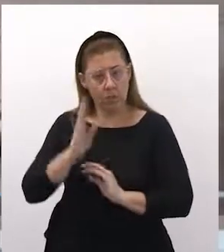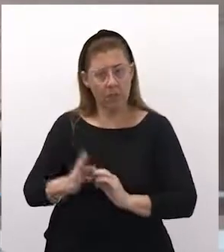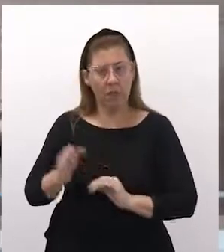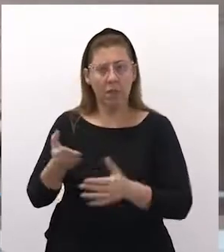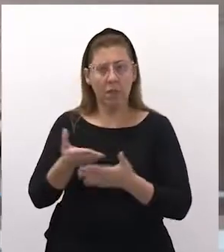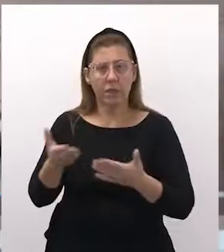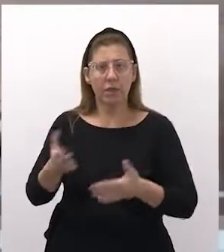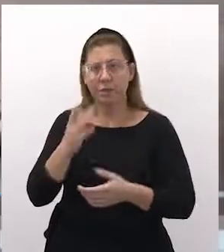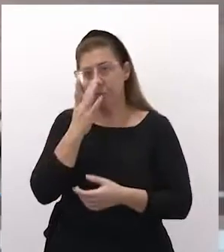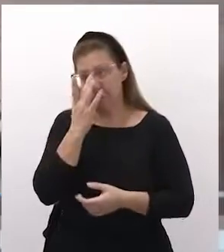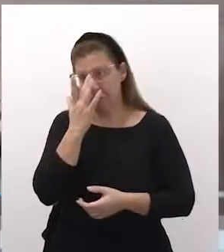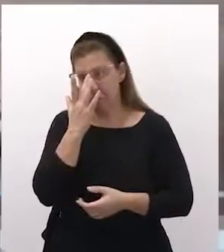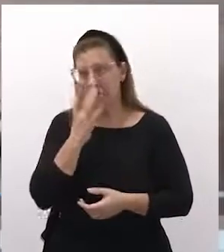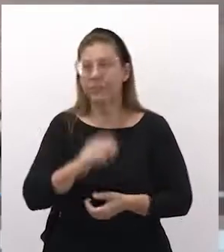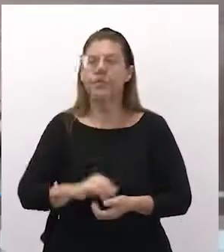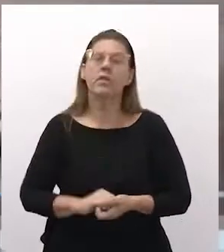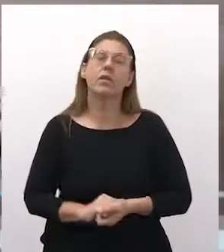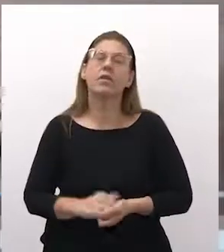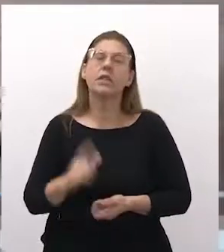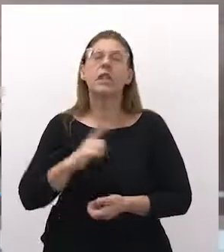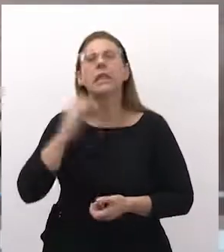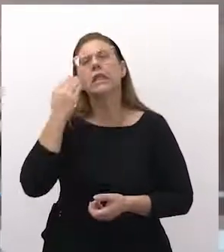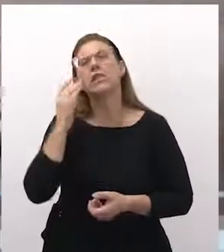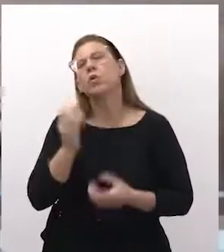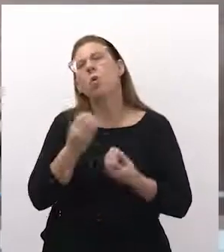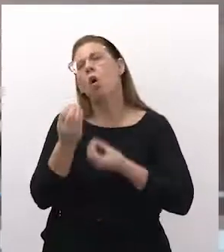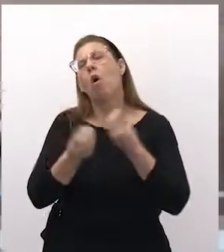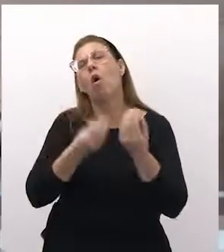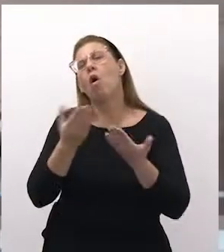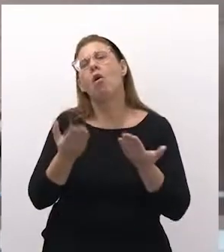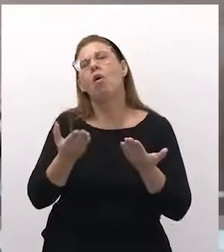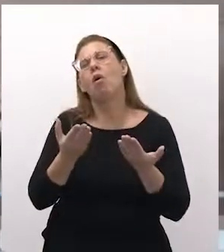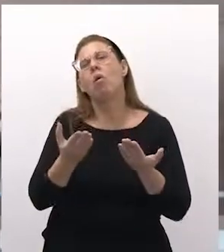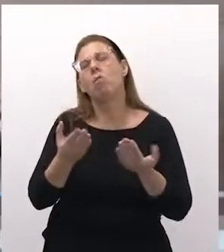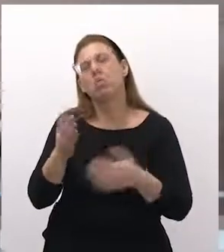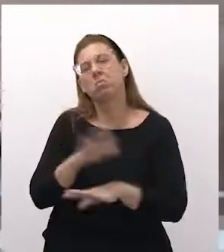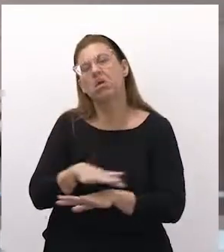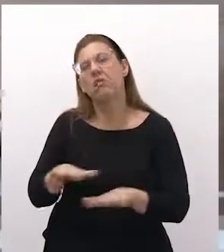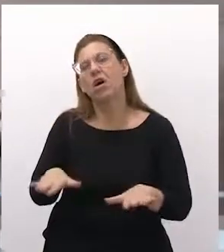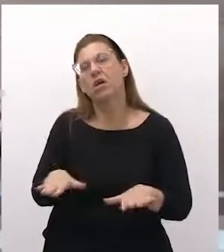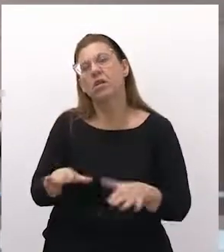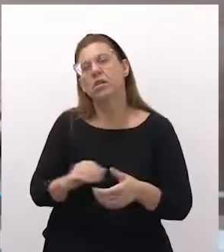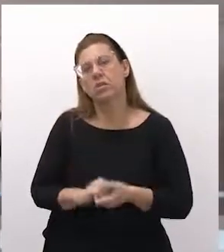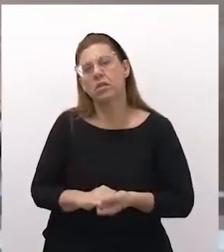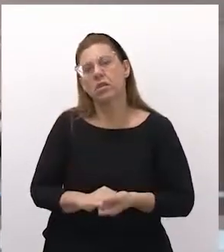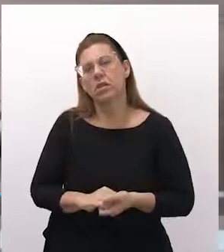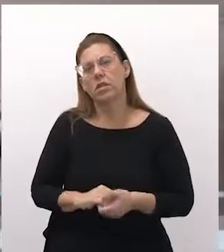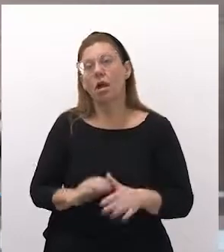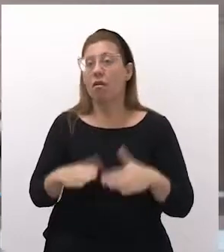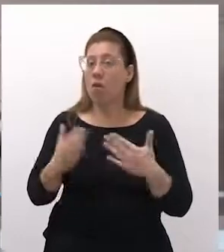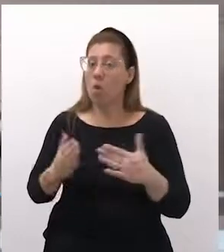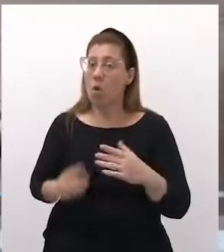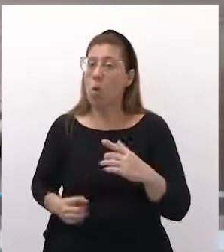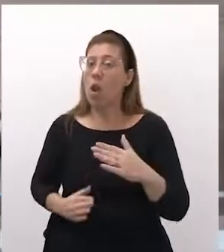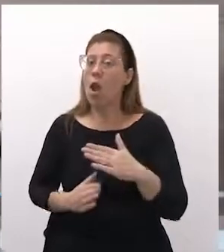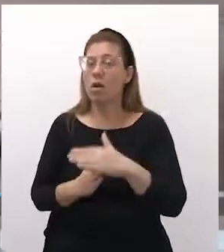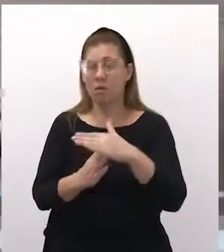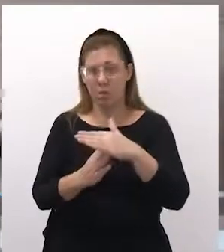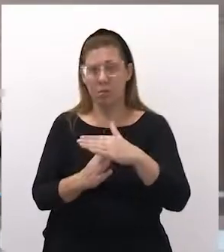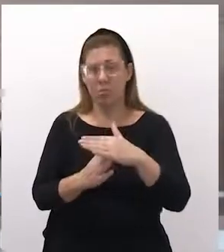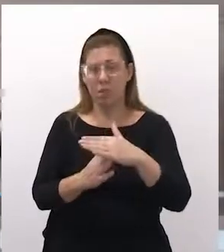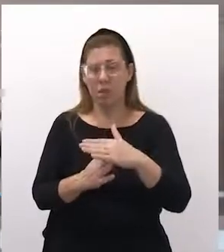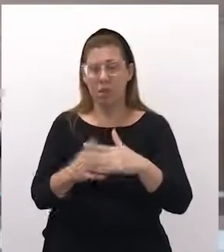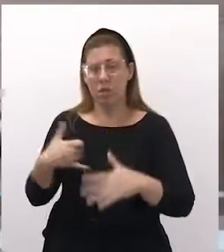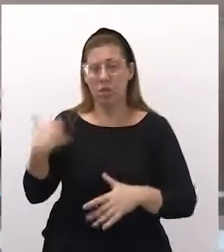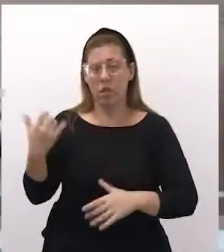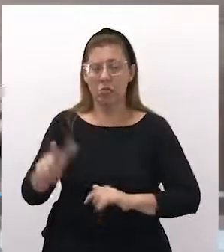hoje, tem entendido como, né, infância. E aí, o limite de idade para o